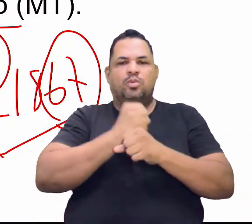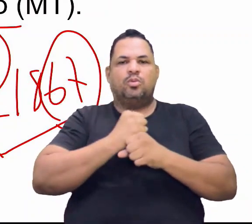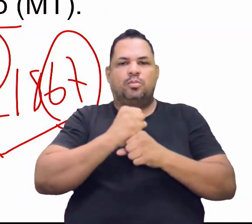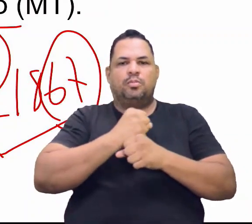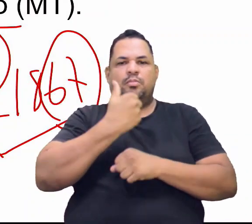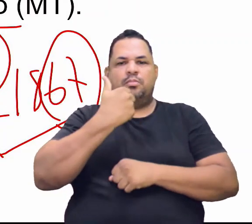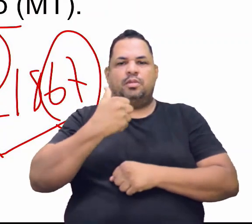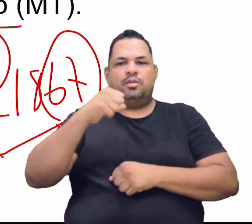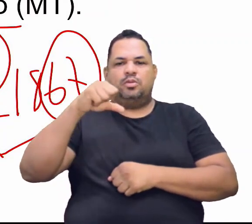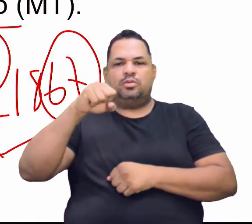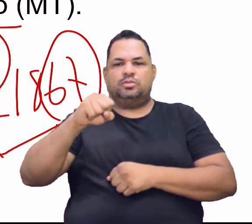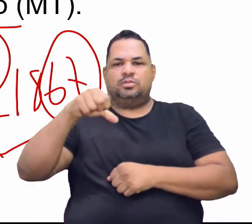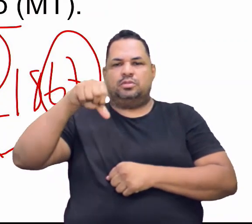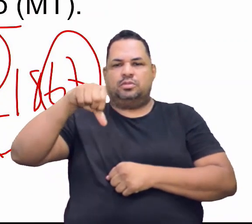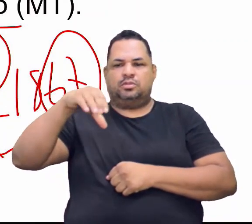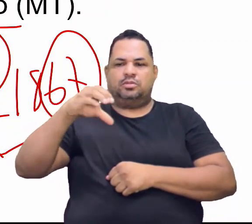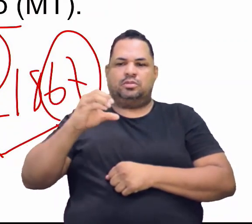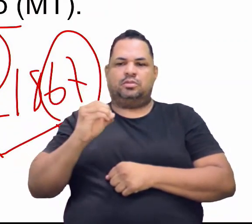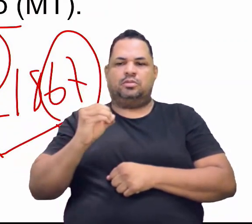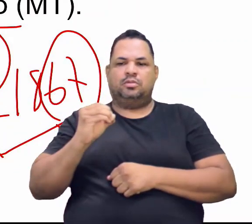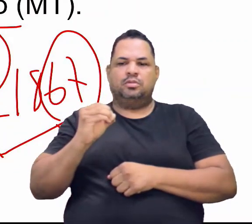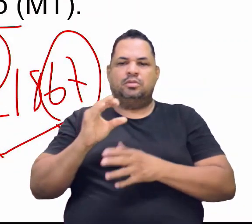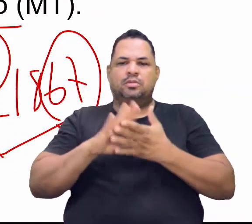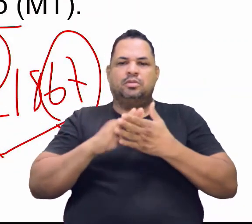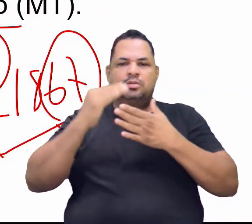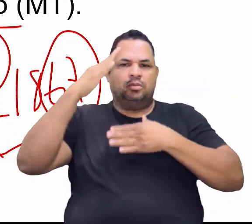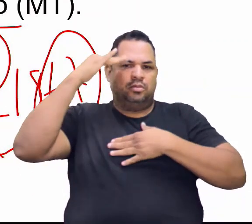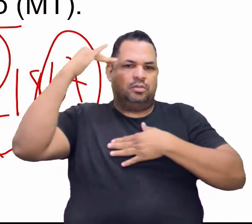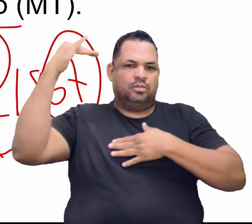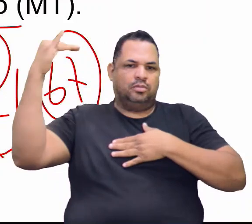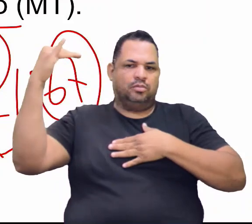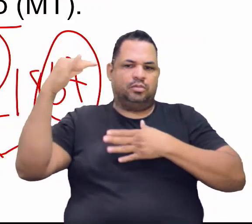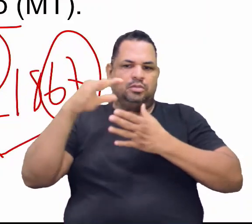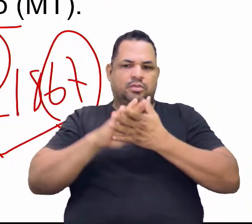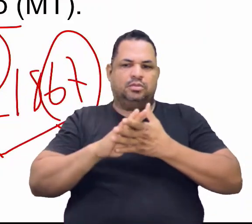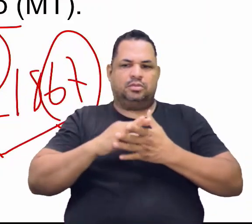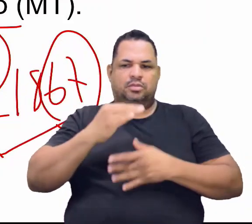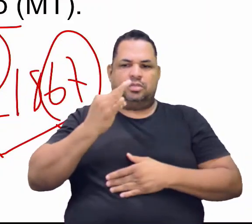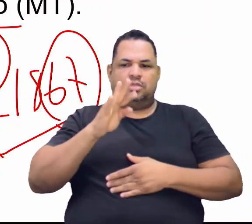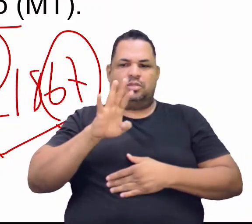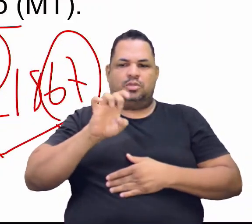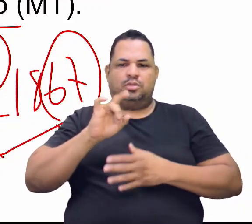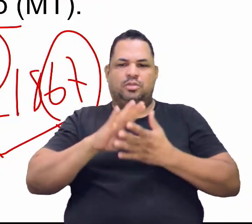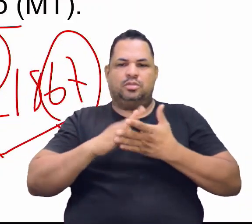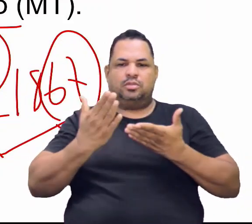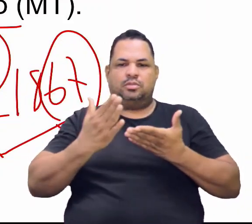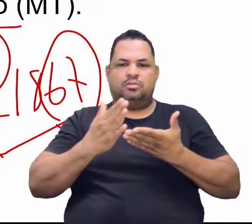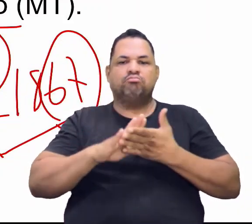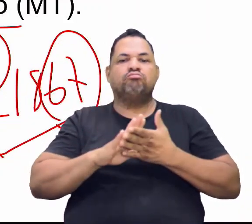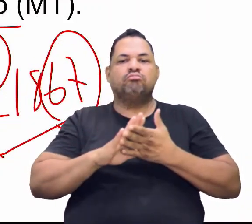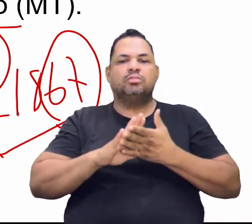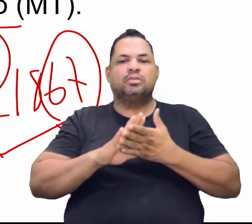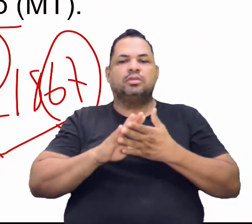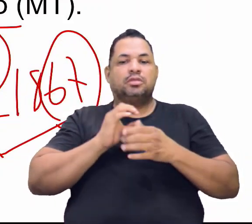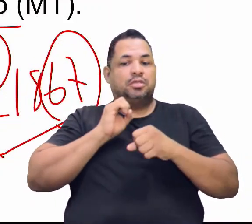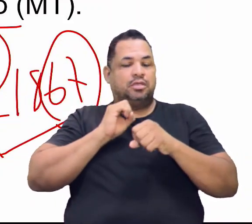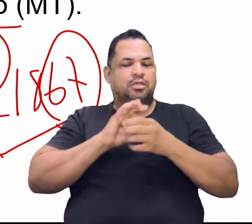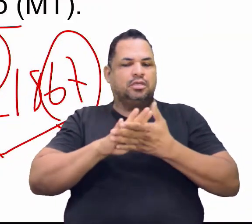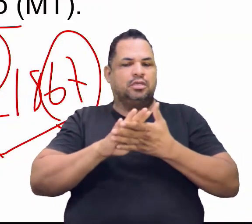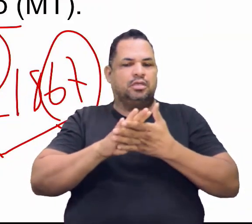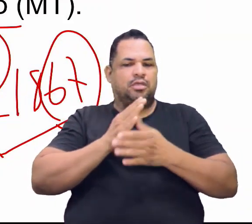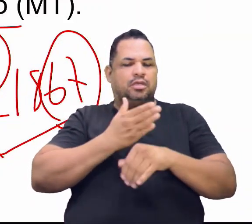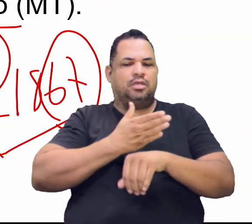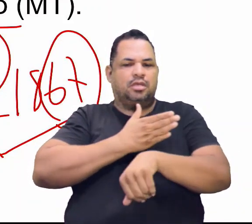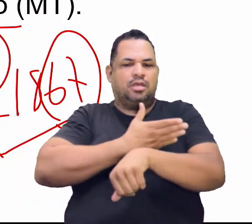de 1890, para homenagear o tio que terminou de criar ele. O nome do